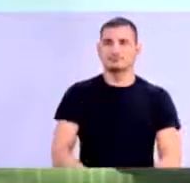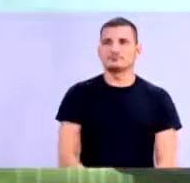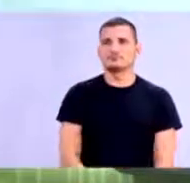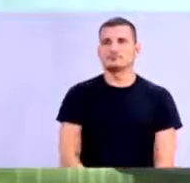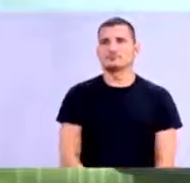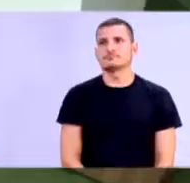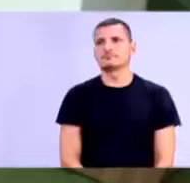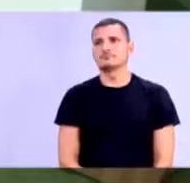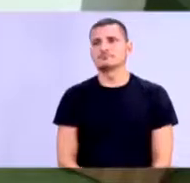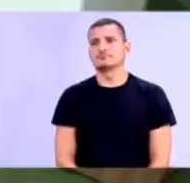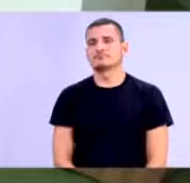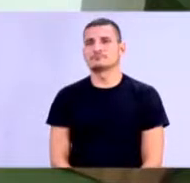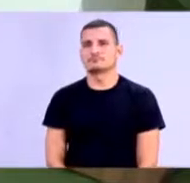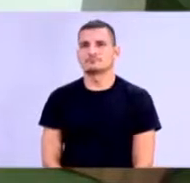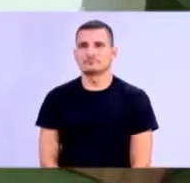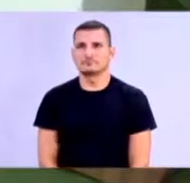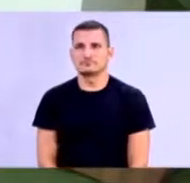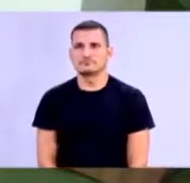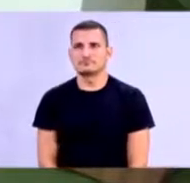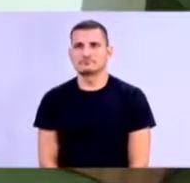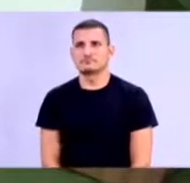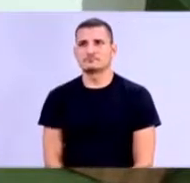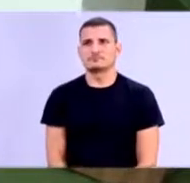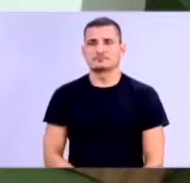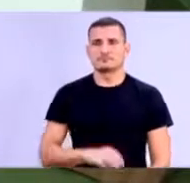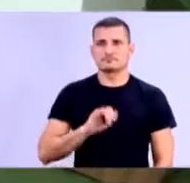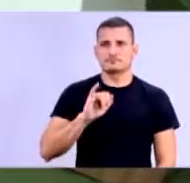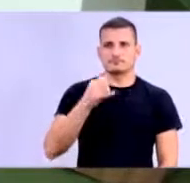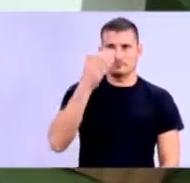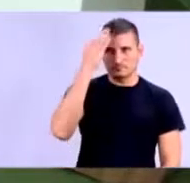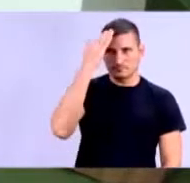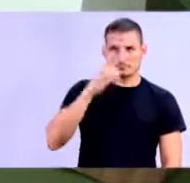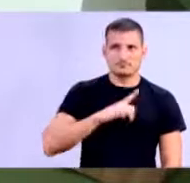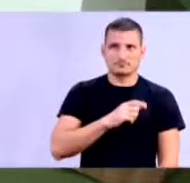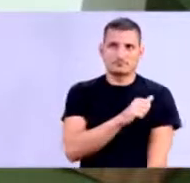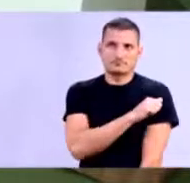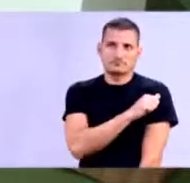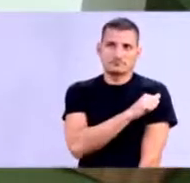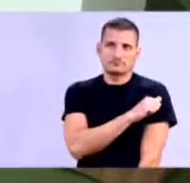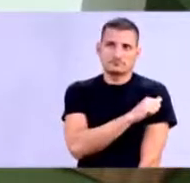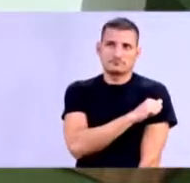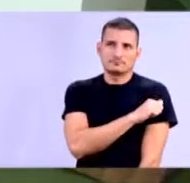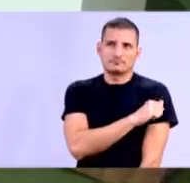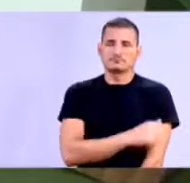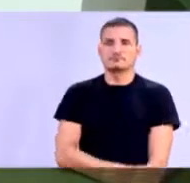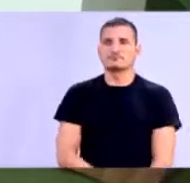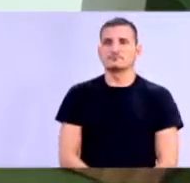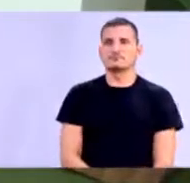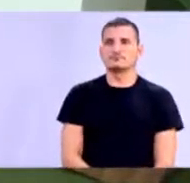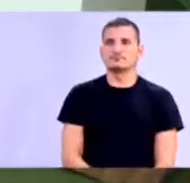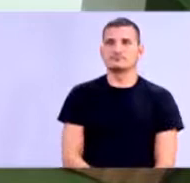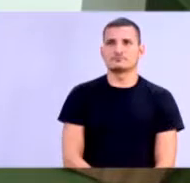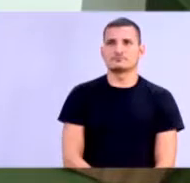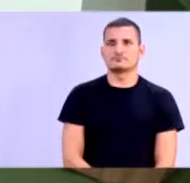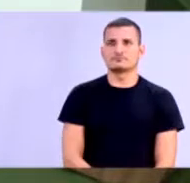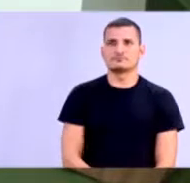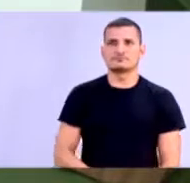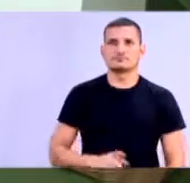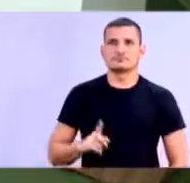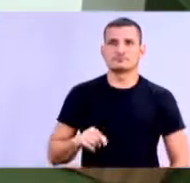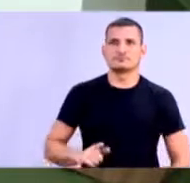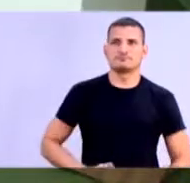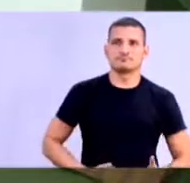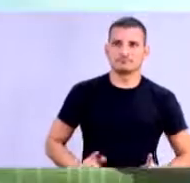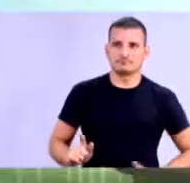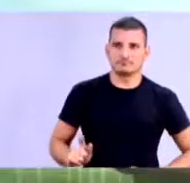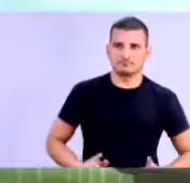tenho que lhe dizer, Gi Paraná tem um aluno muito especial lá. Fiquei sabendo esses dias. Foi mesmo? É um primo, professor.